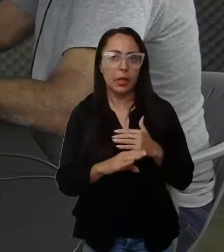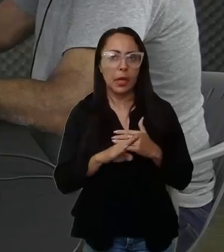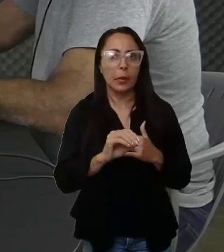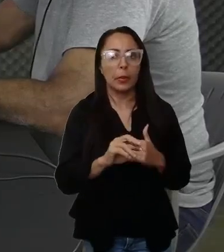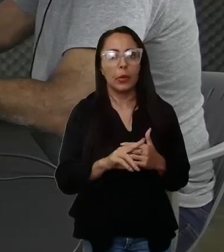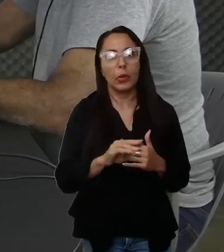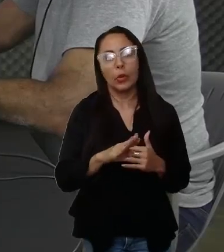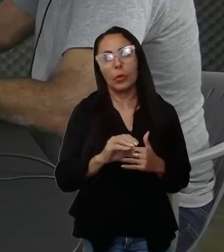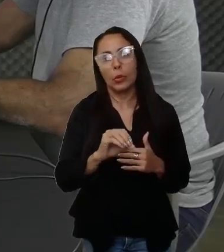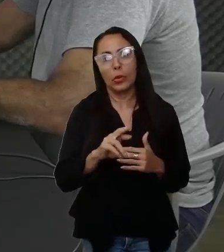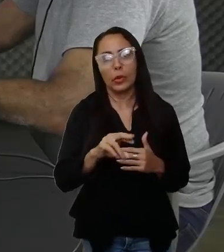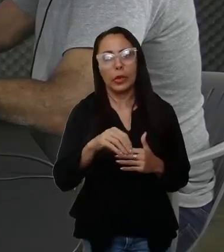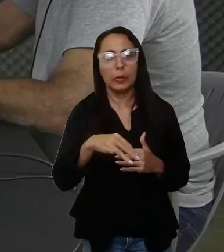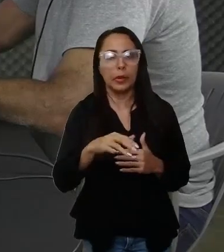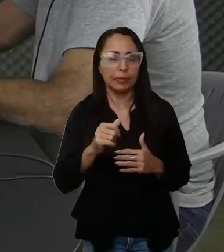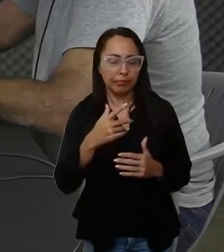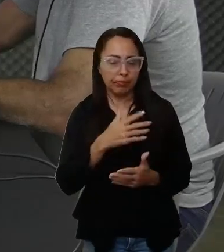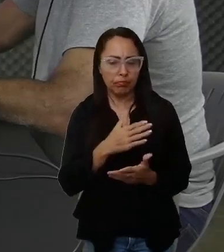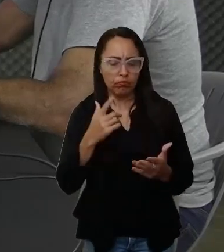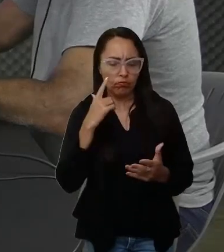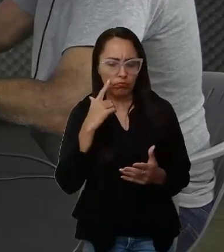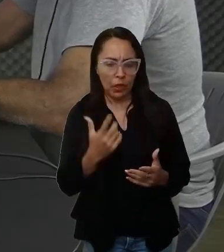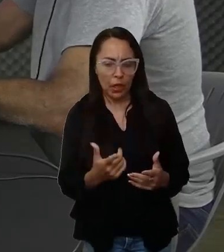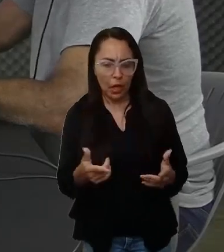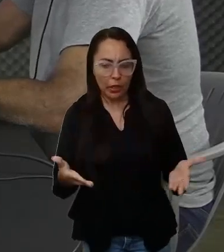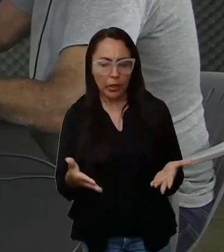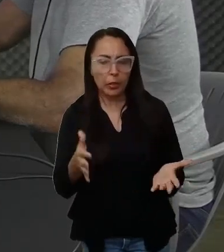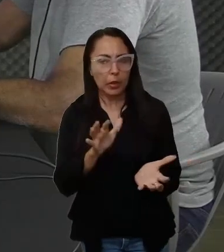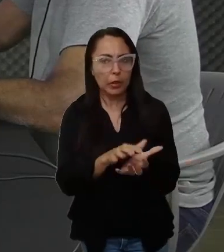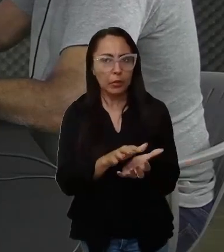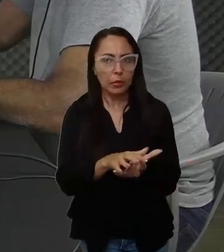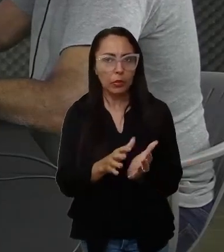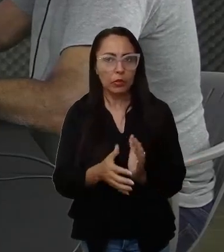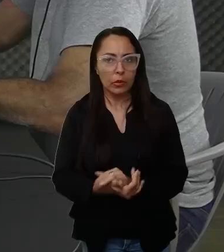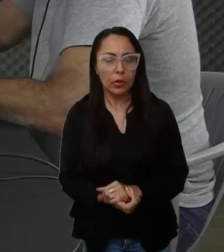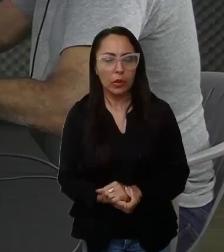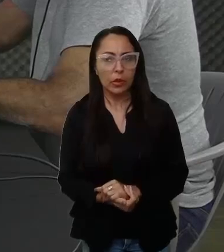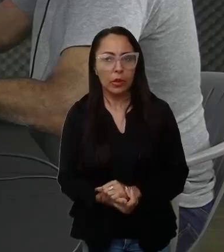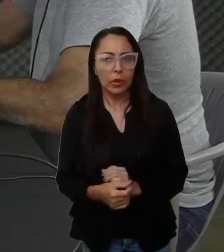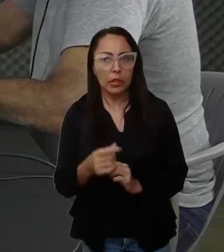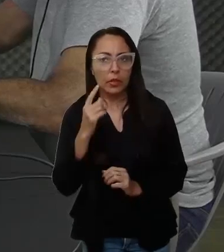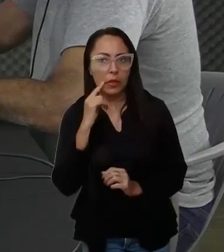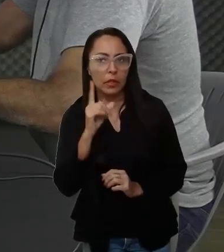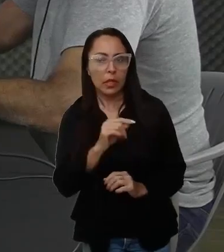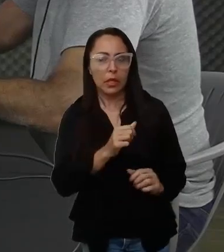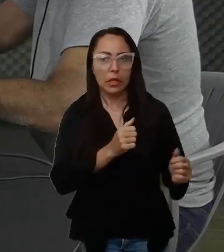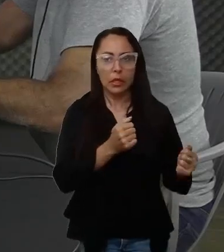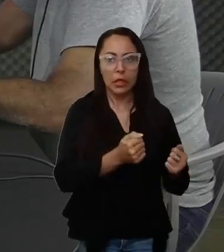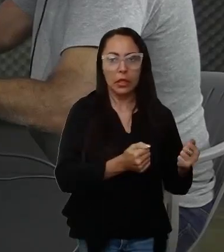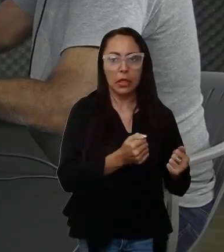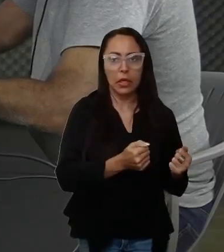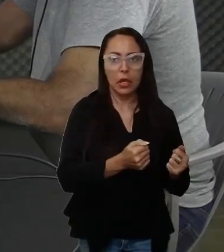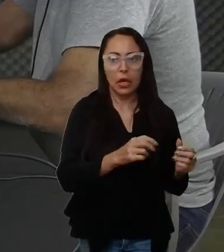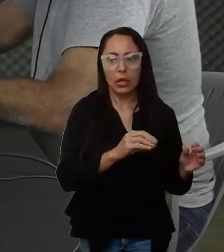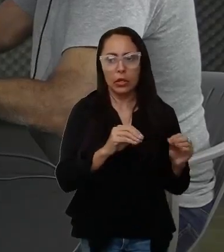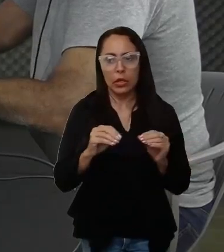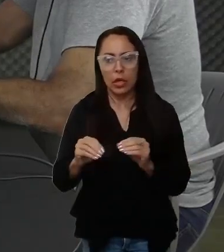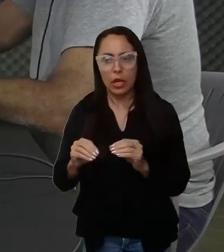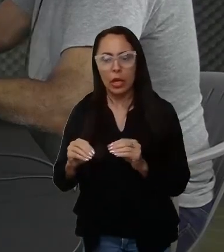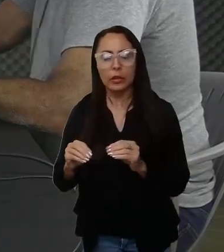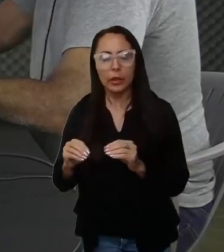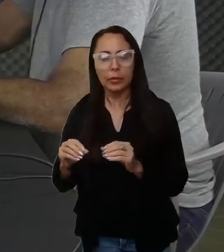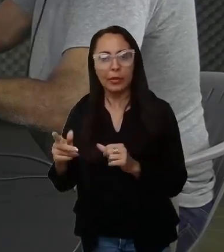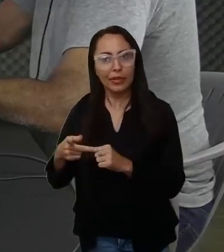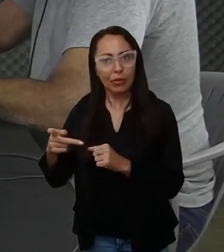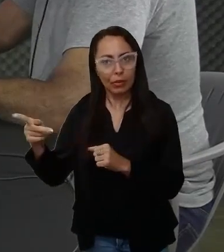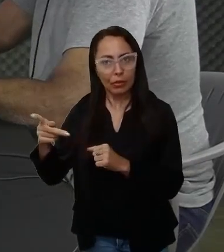Borborema no clima daqui de Pernambuco? Se vocês saírem daqui de carro até Petrolina, que foi a conversa que a gente